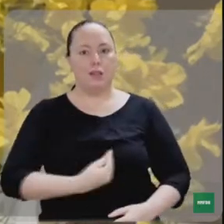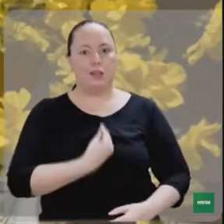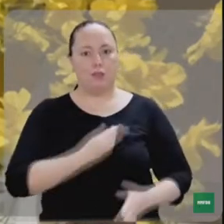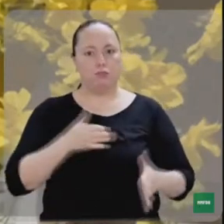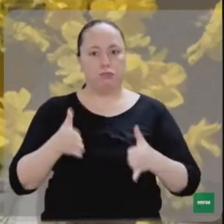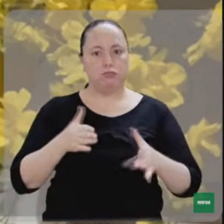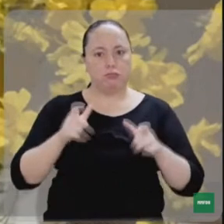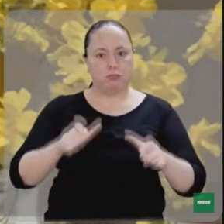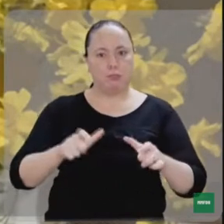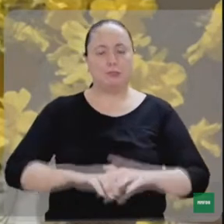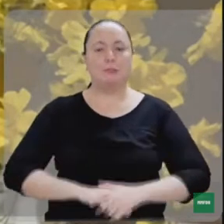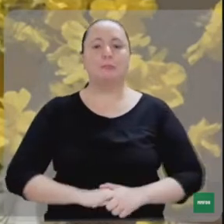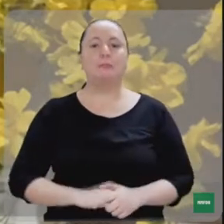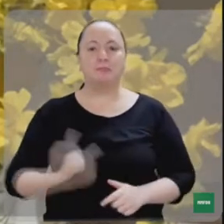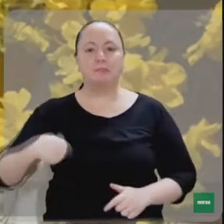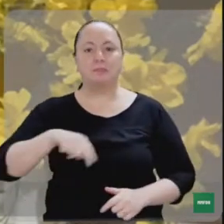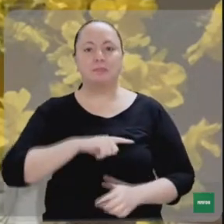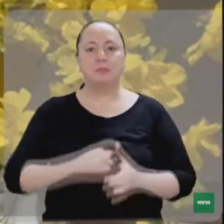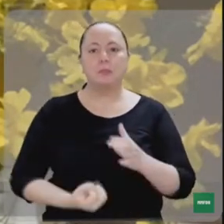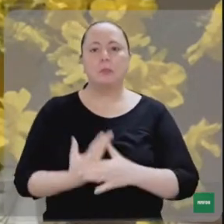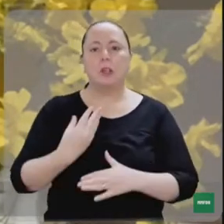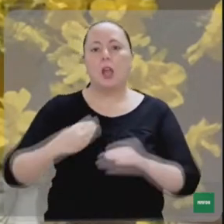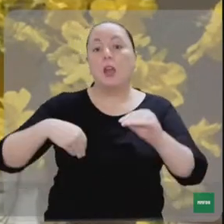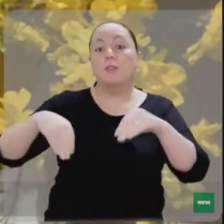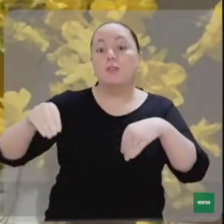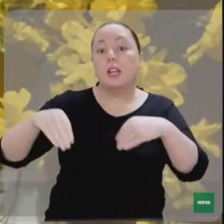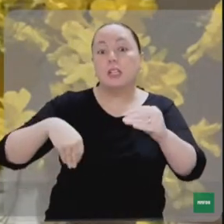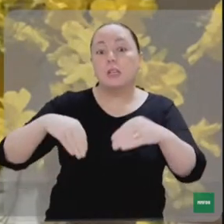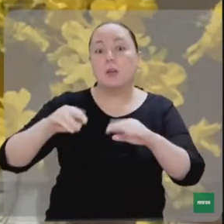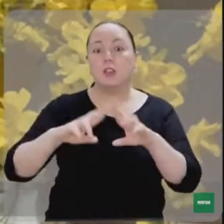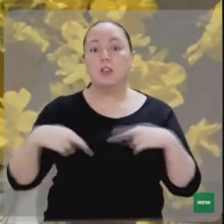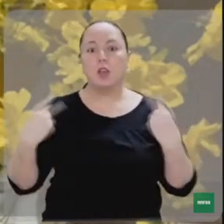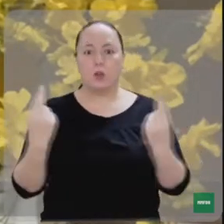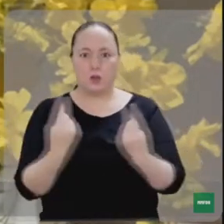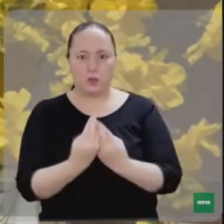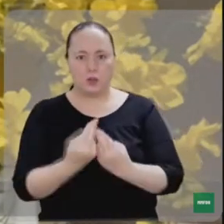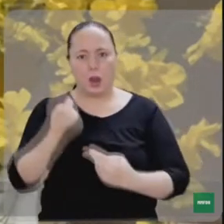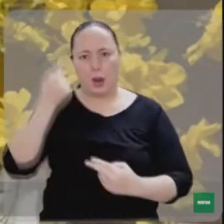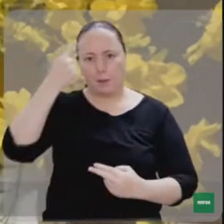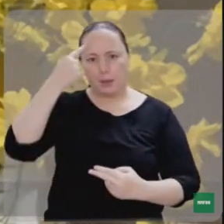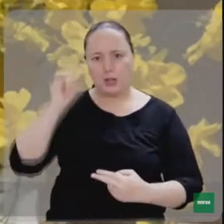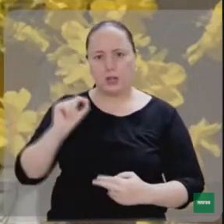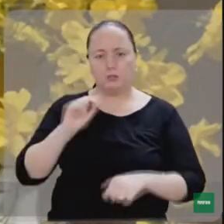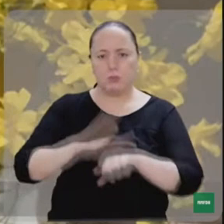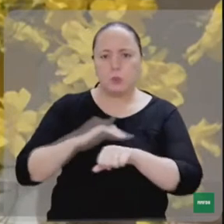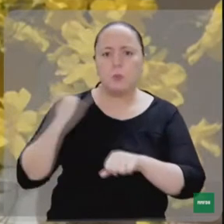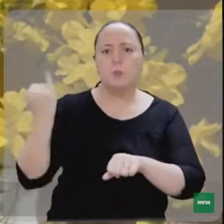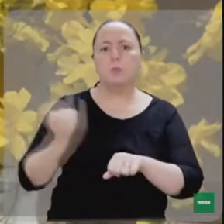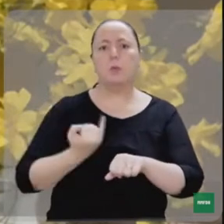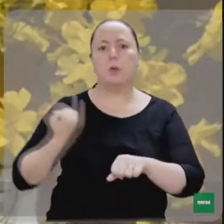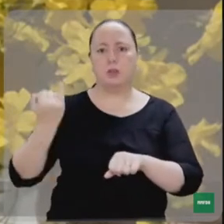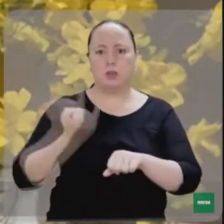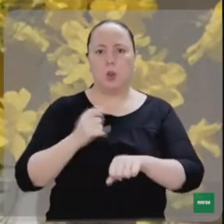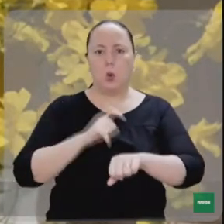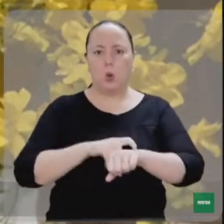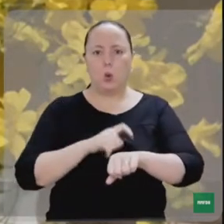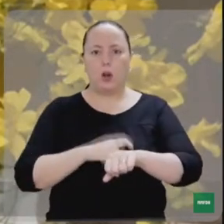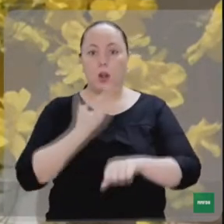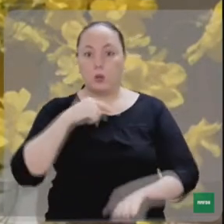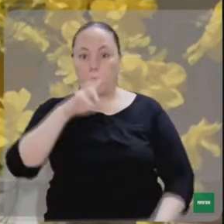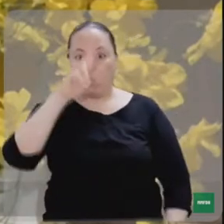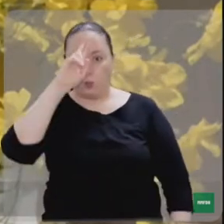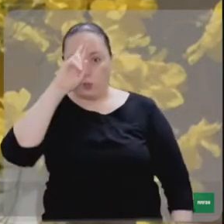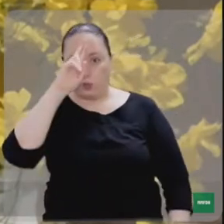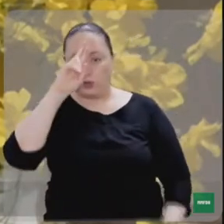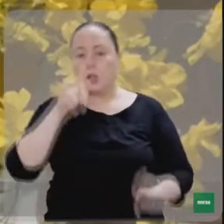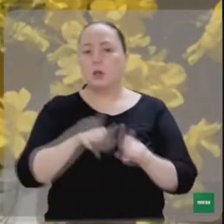estavam naquele mesmo ambiente. Nós desenvolvemos a flexibilidade entre reuniões, pensando na importância da dedicação do horário do